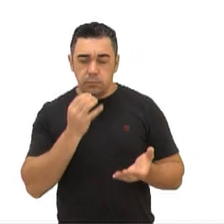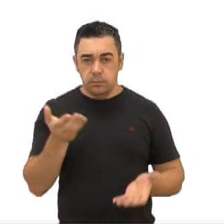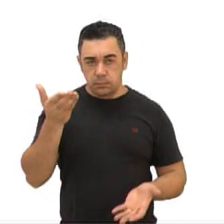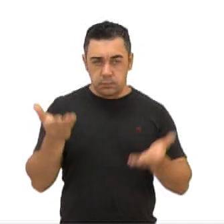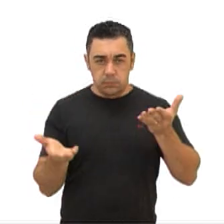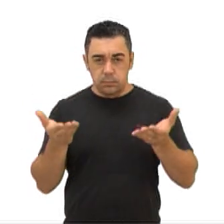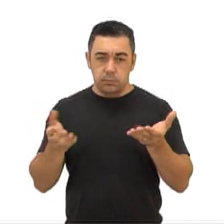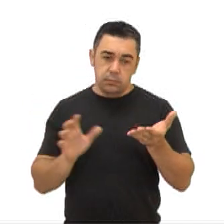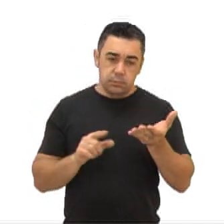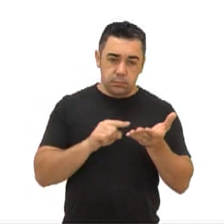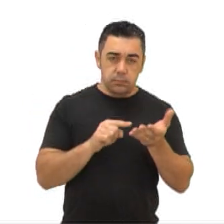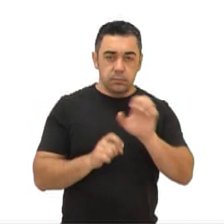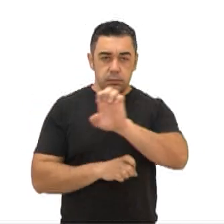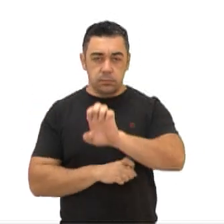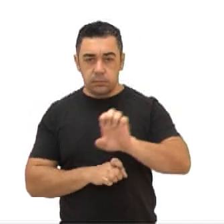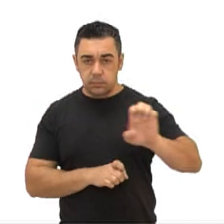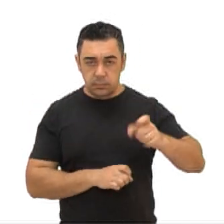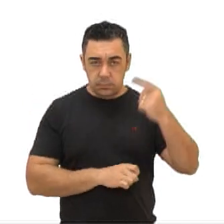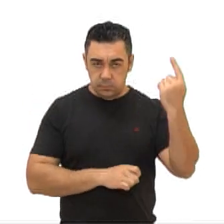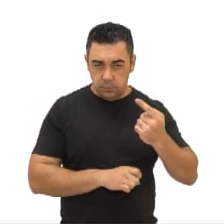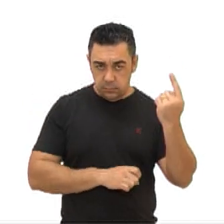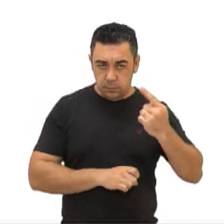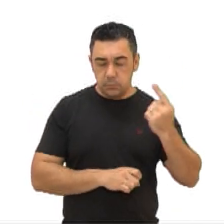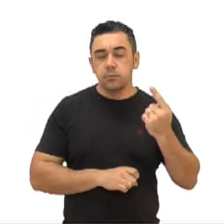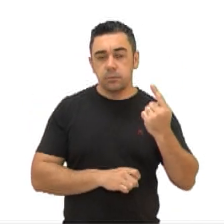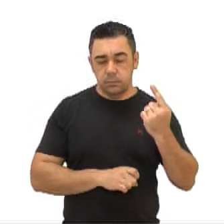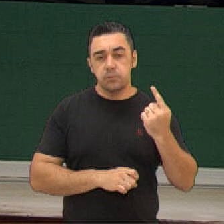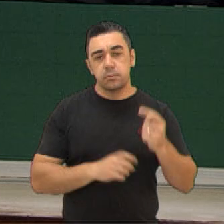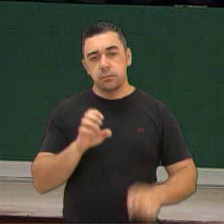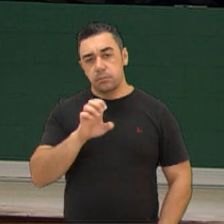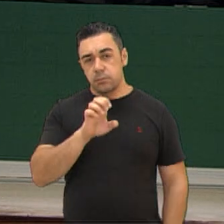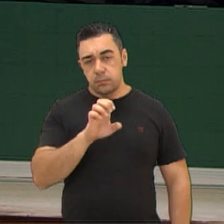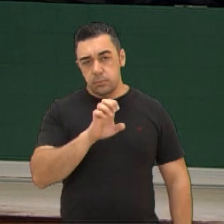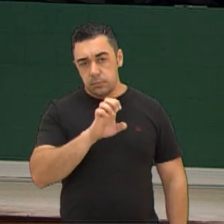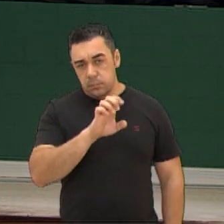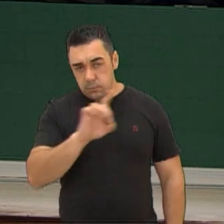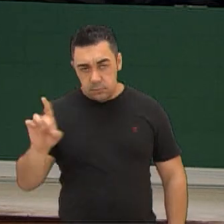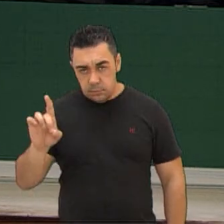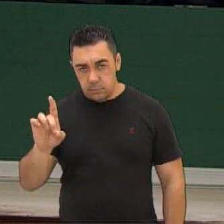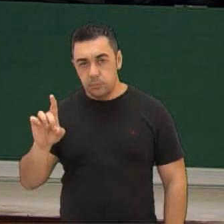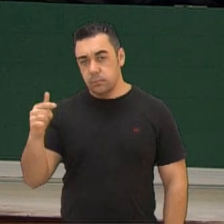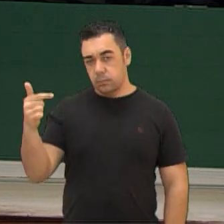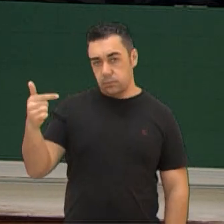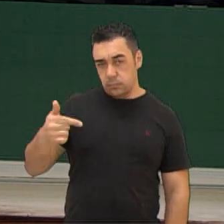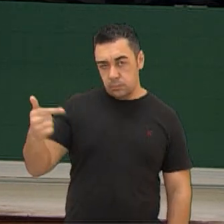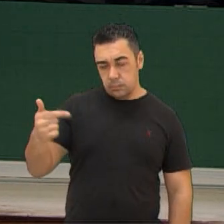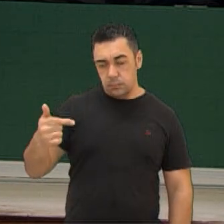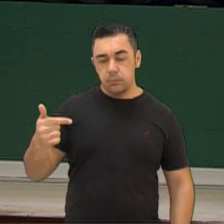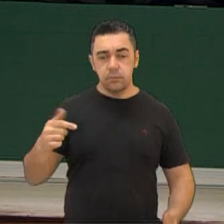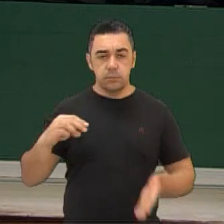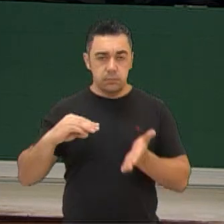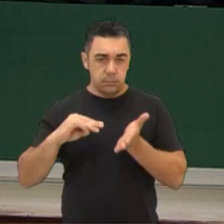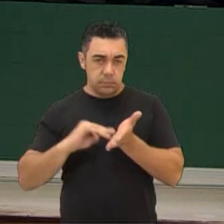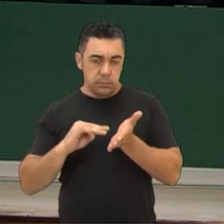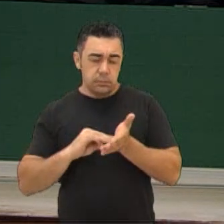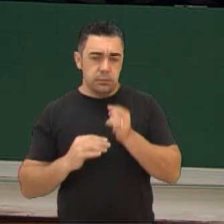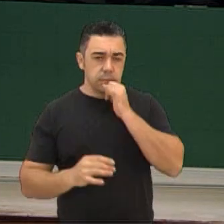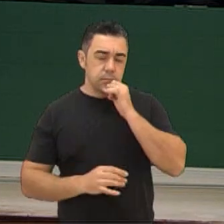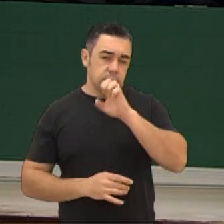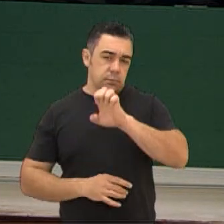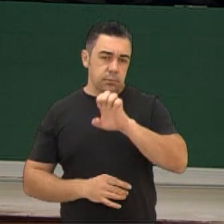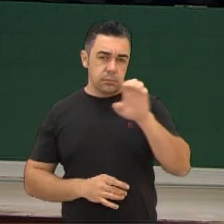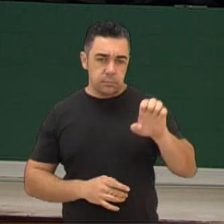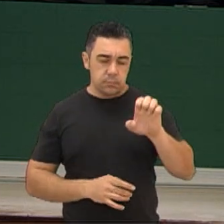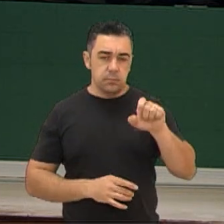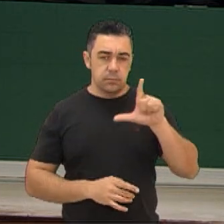exemplo. Do lado esquerdo nós temos o primeiro membro e esse primeiro membro, o seu valor ali representado por 8, a